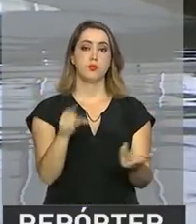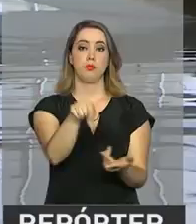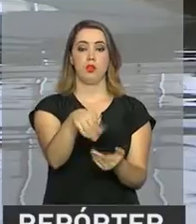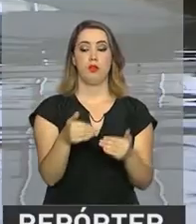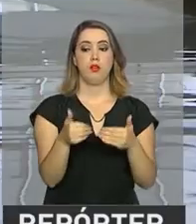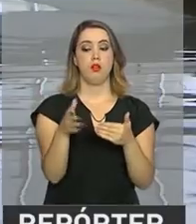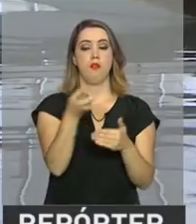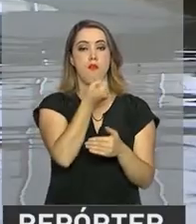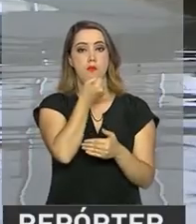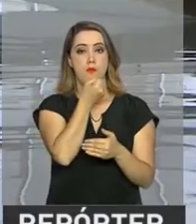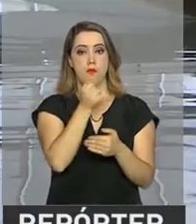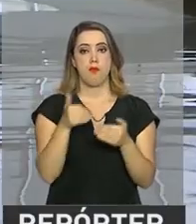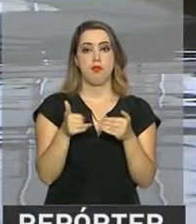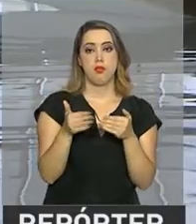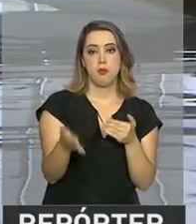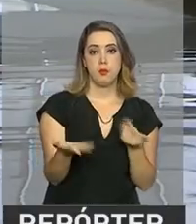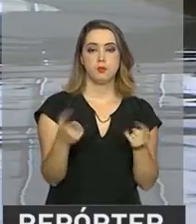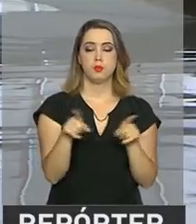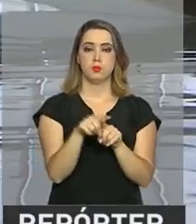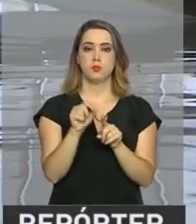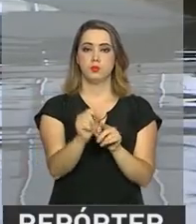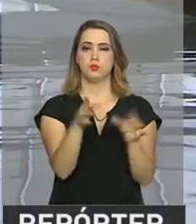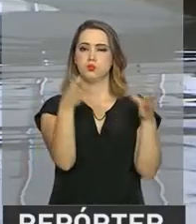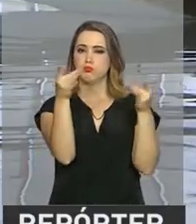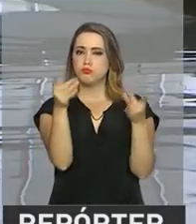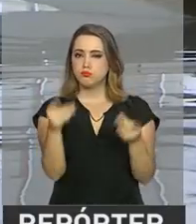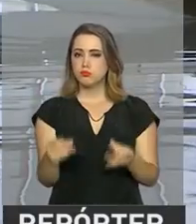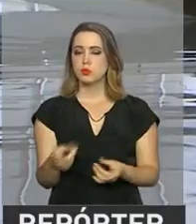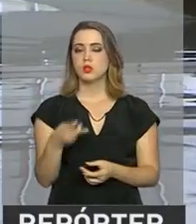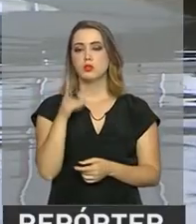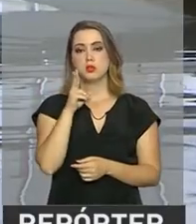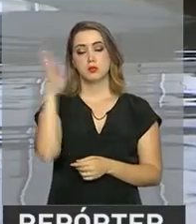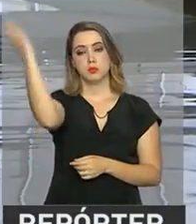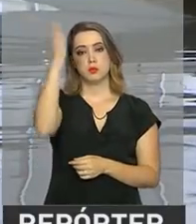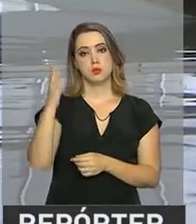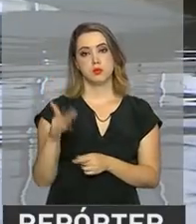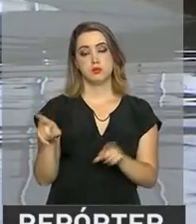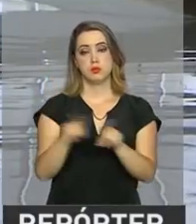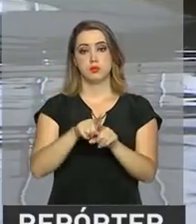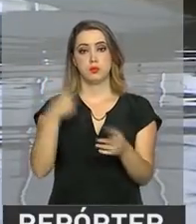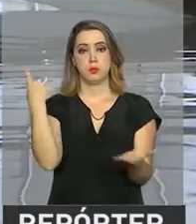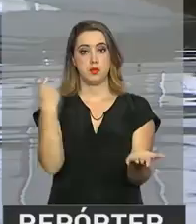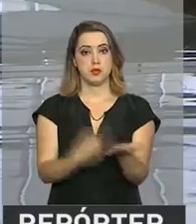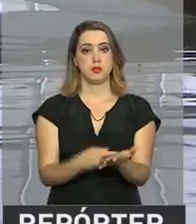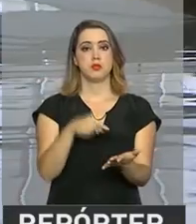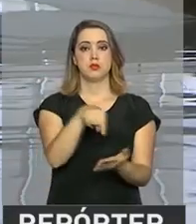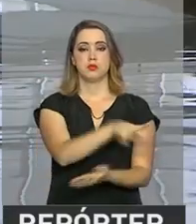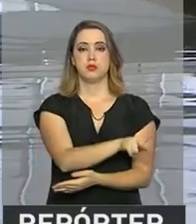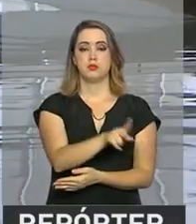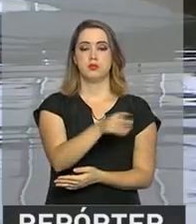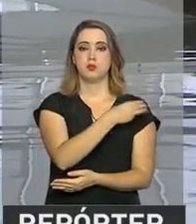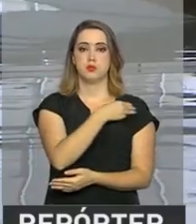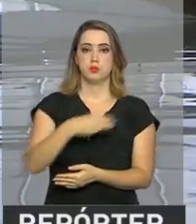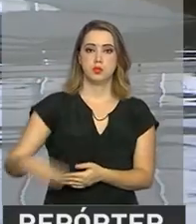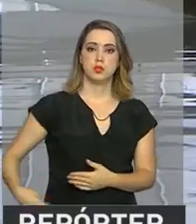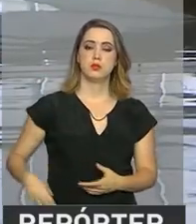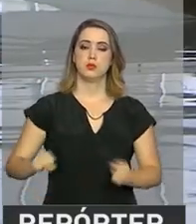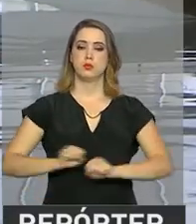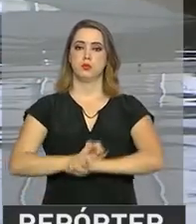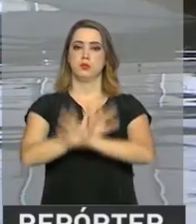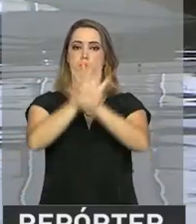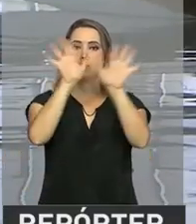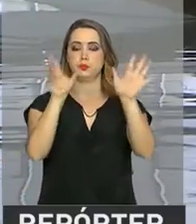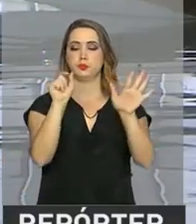deste encontro ele vai falar sobre as perspectivas para o brasil também está confirmada a participação do ministro da transparência fiscalização